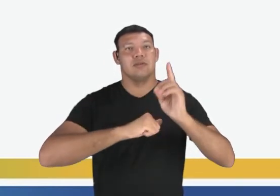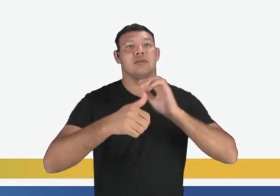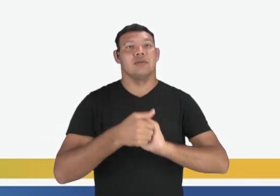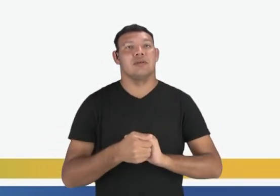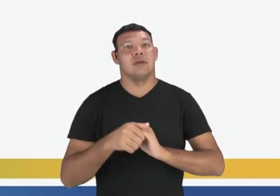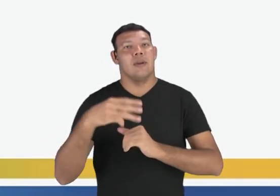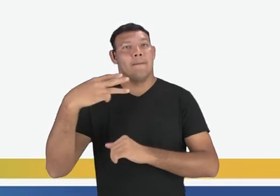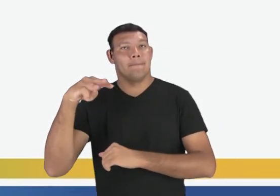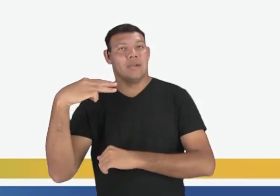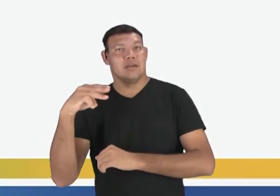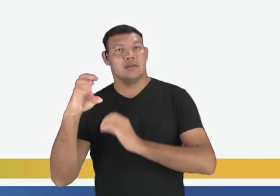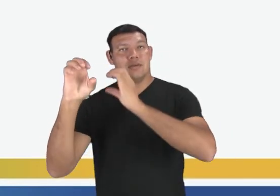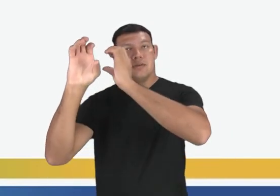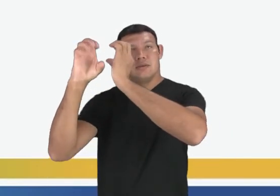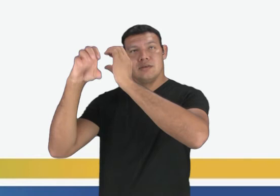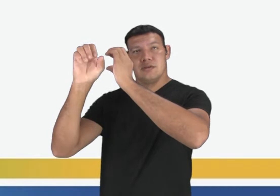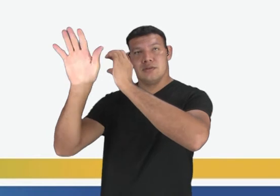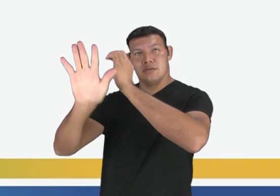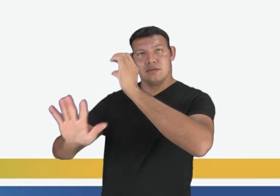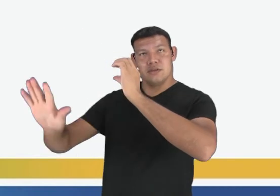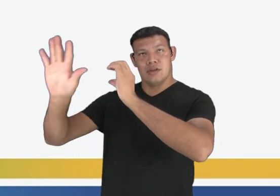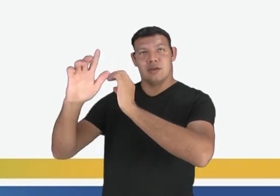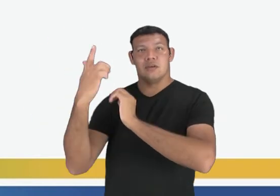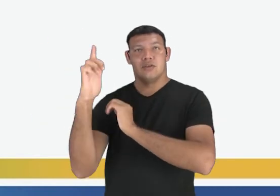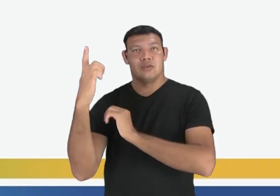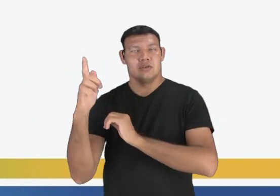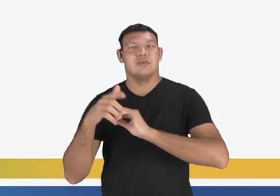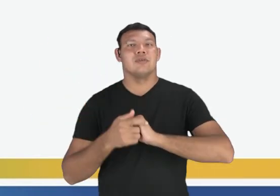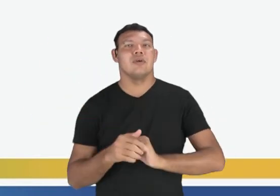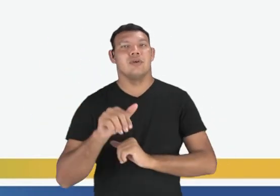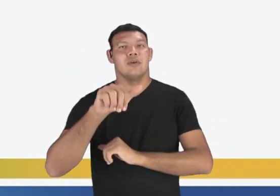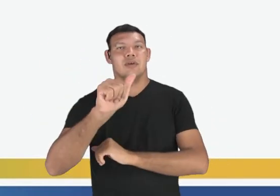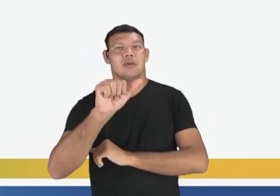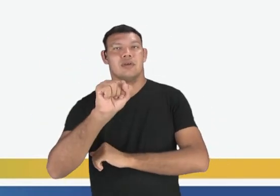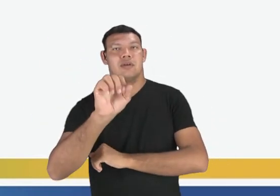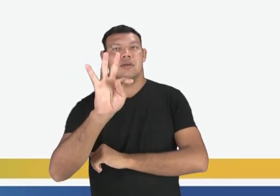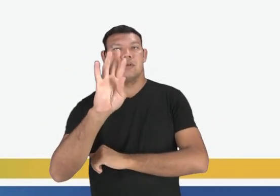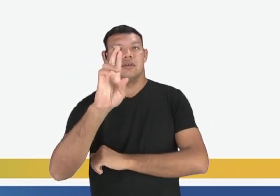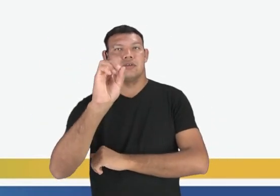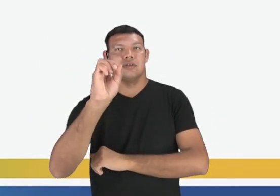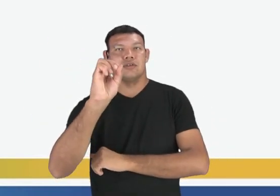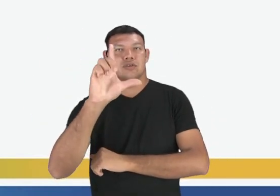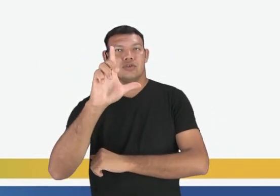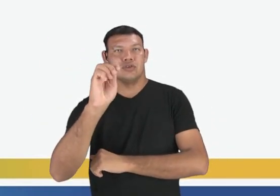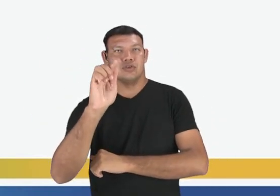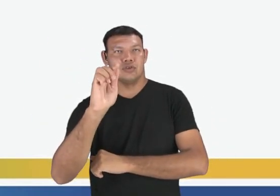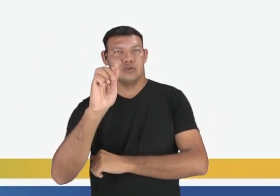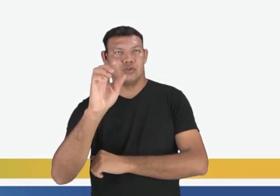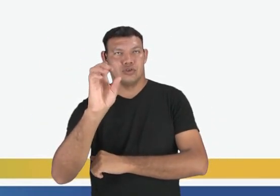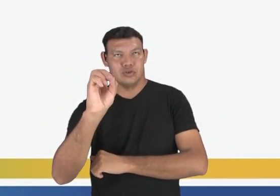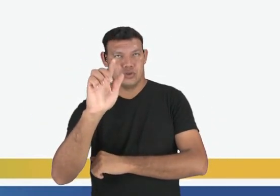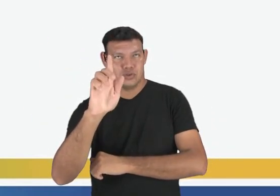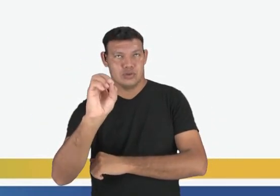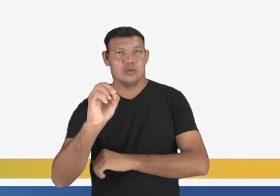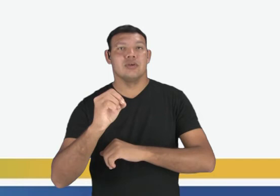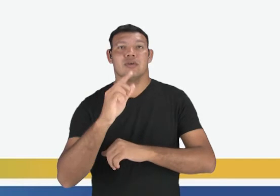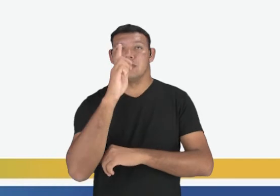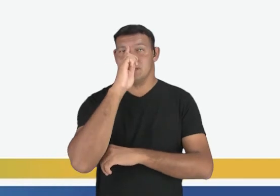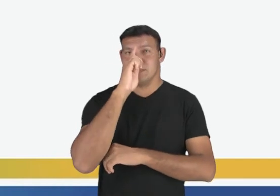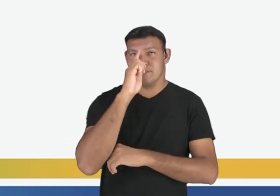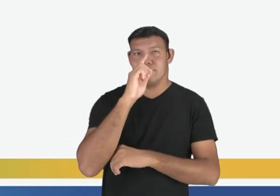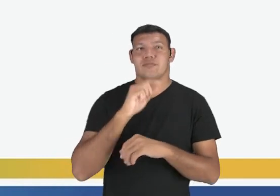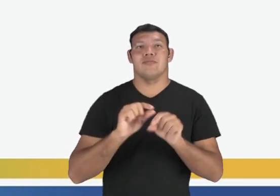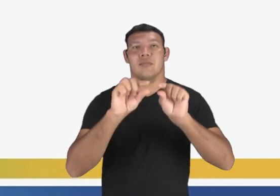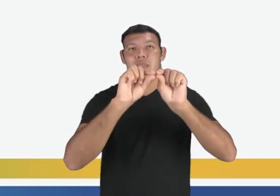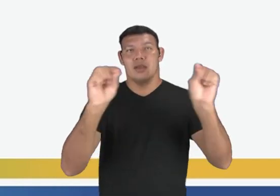e astrólogo grego, e aí o nome dele, desenhou o primeiro o quê? Utilizando as linhas longitudinais e